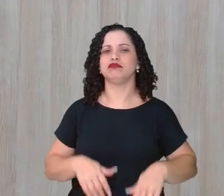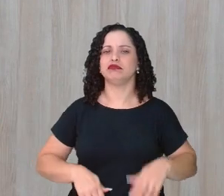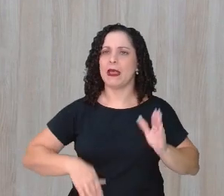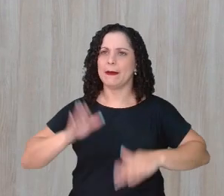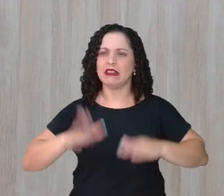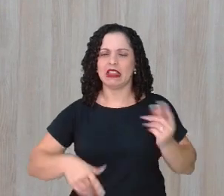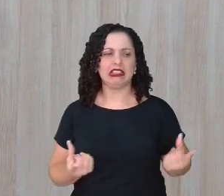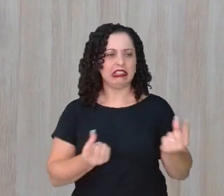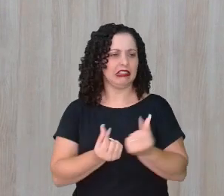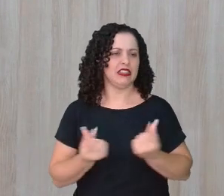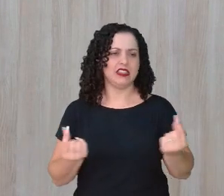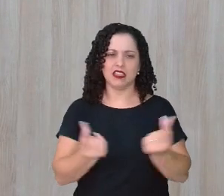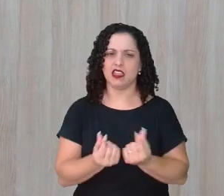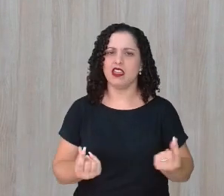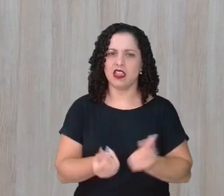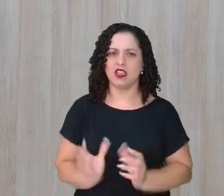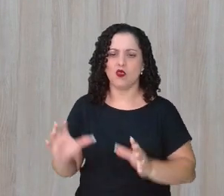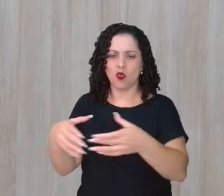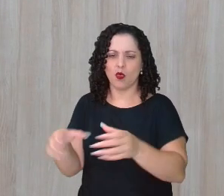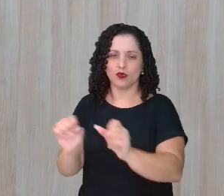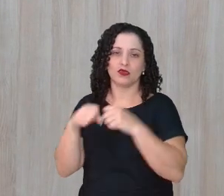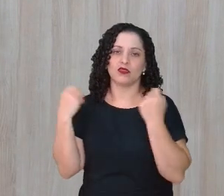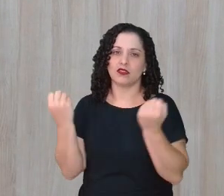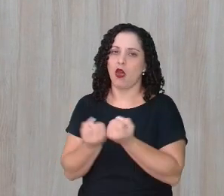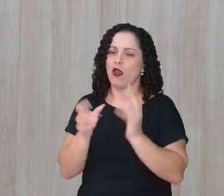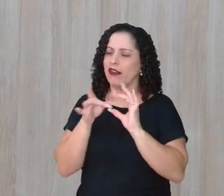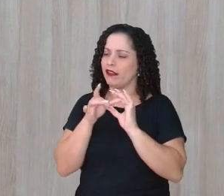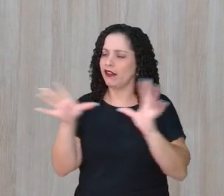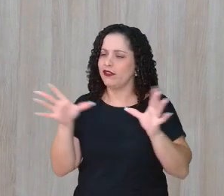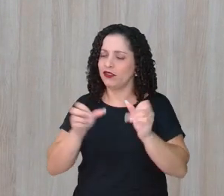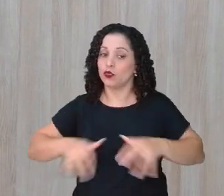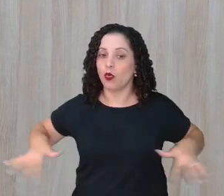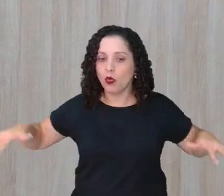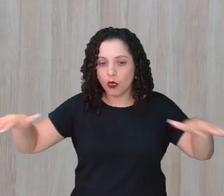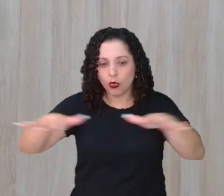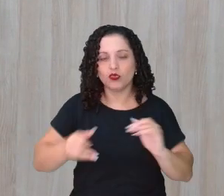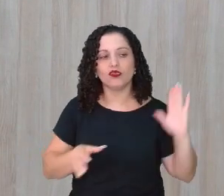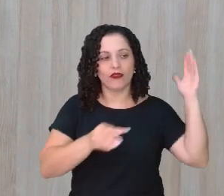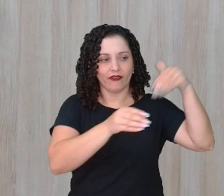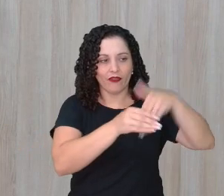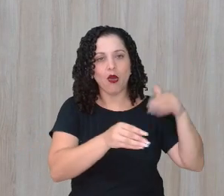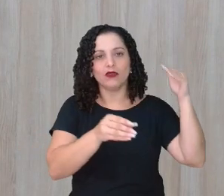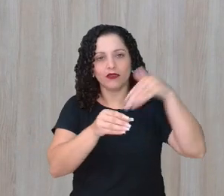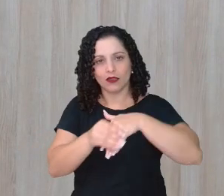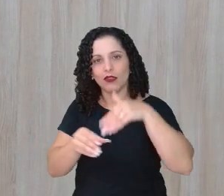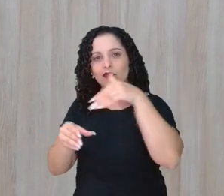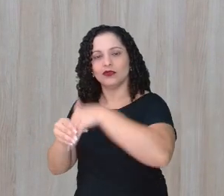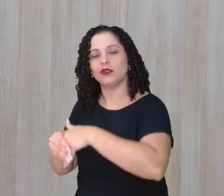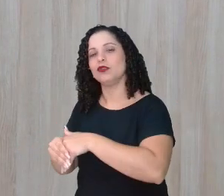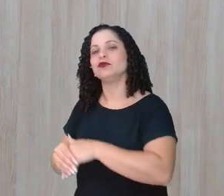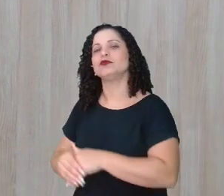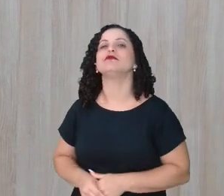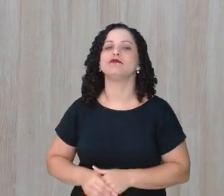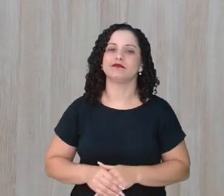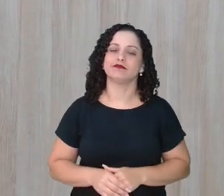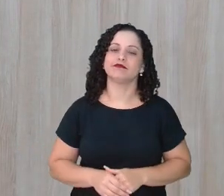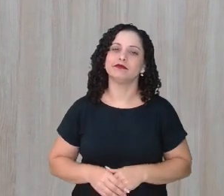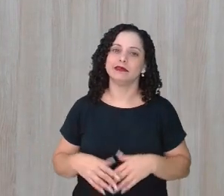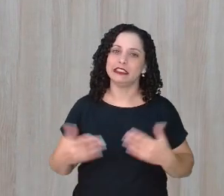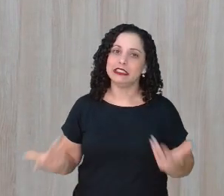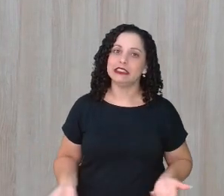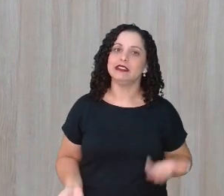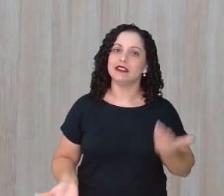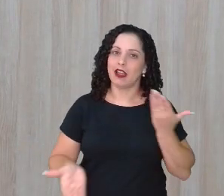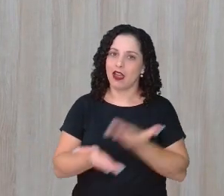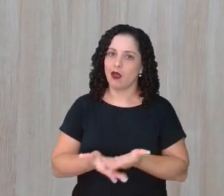classe, de renda, você podia votar. Mas, quando votam os girondinos, o voto é censitário. E a gente viu